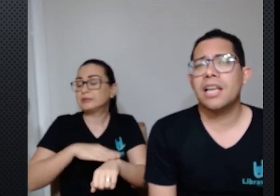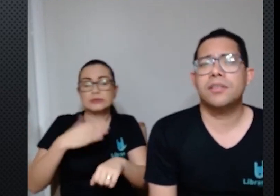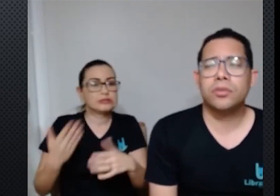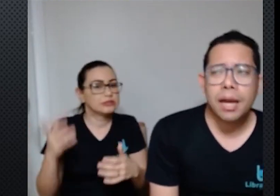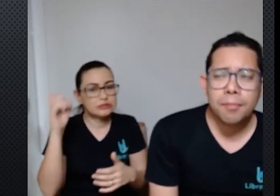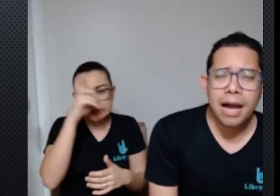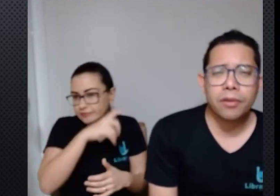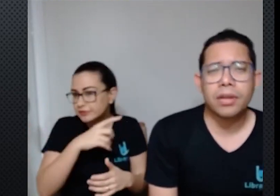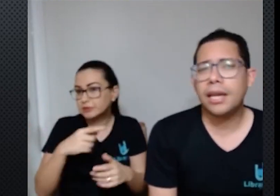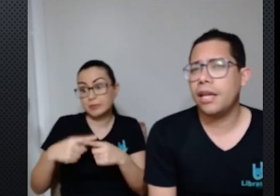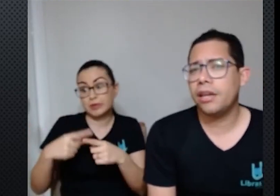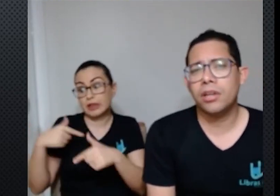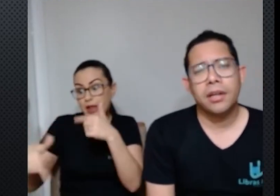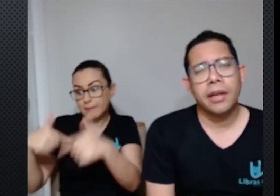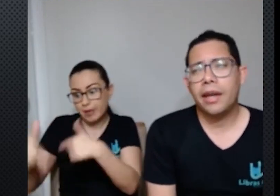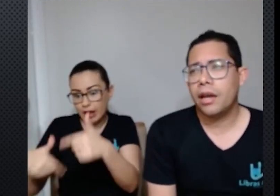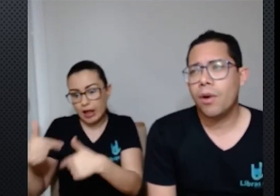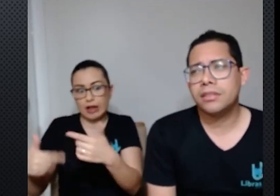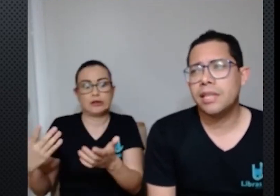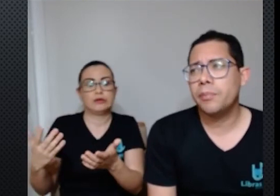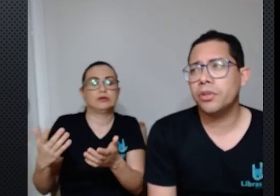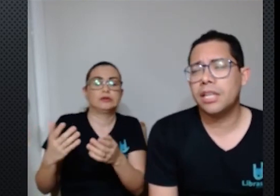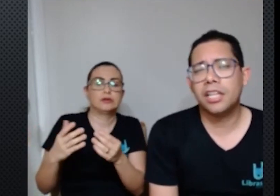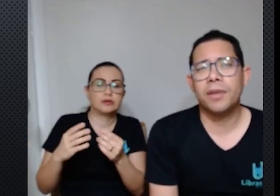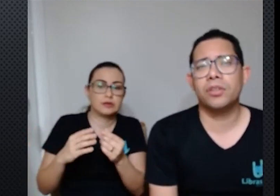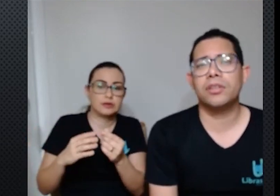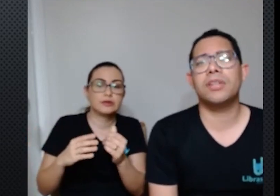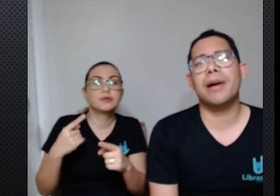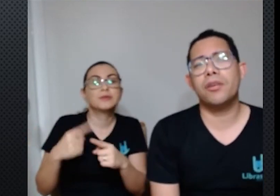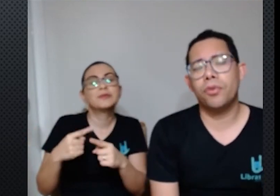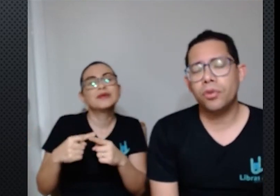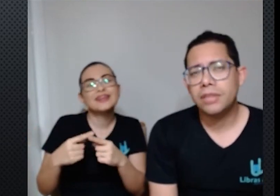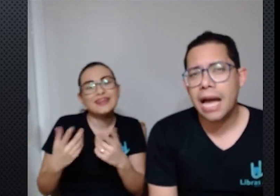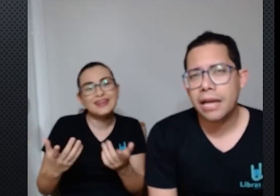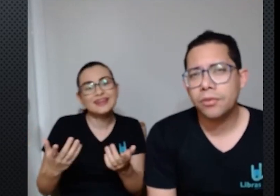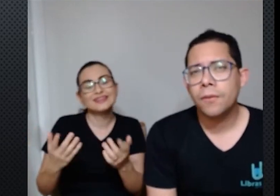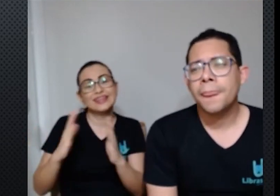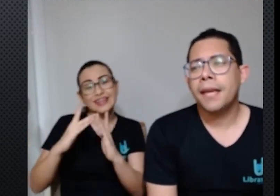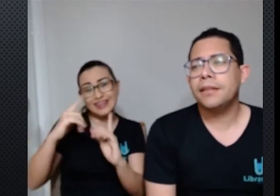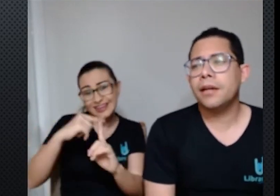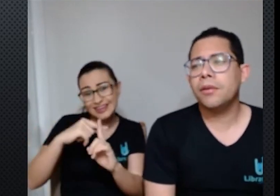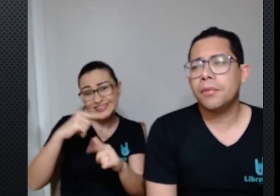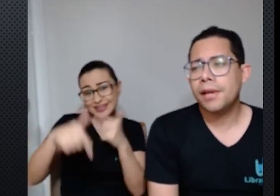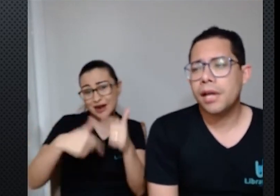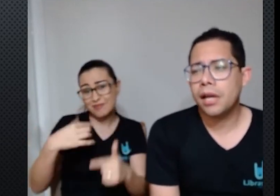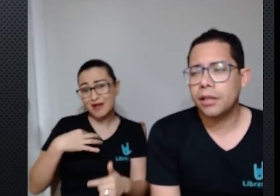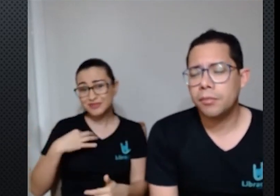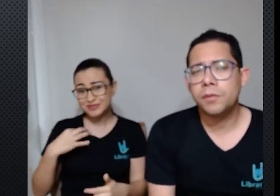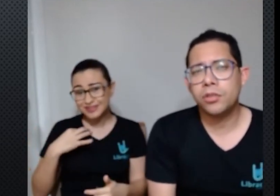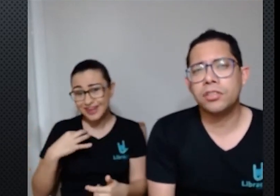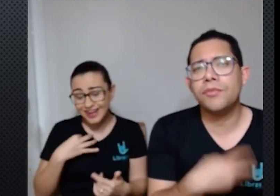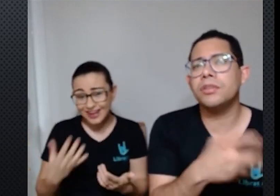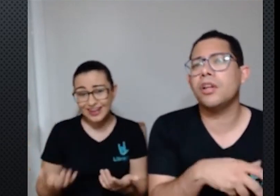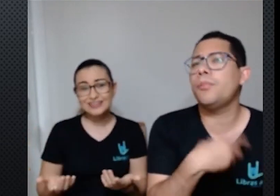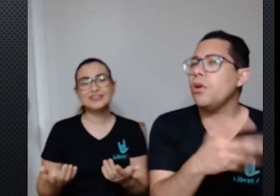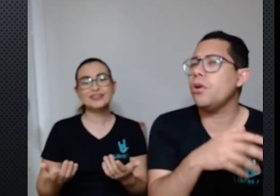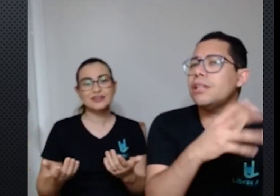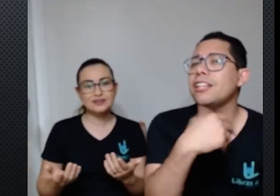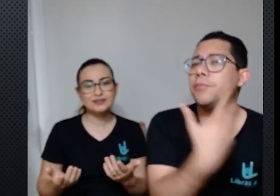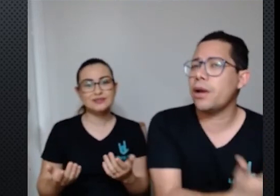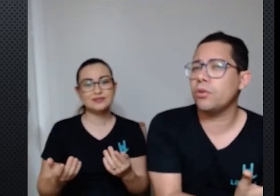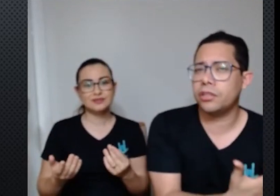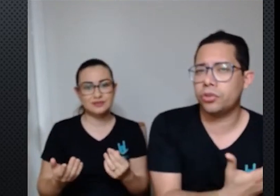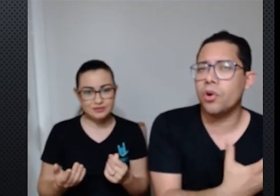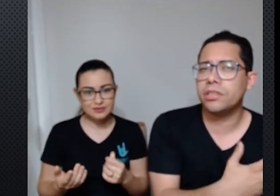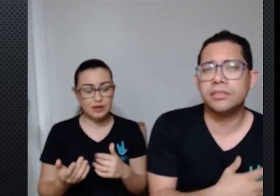correria, às vezes é o trabalho. Na igreja, quase 100% das pessoas é um trabalho voluntário. Então, tem muitas pessoas que vão dando